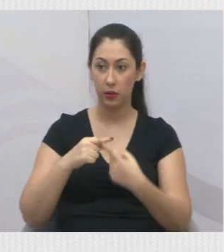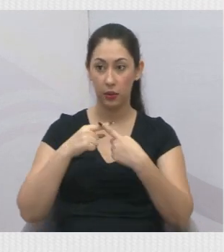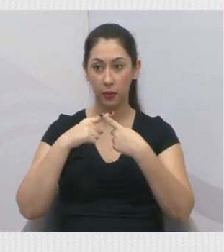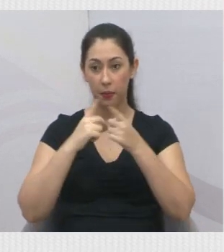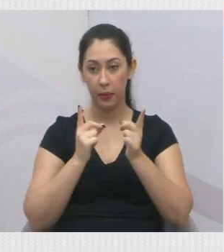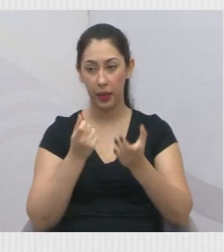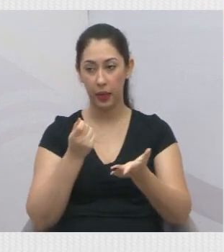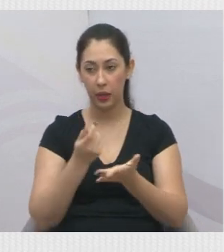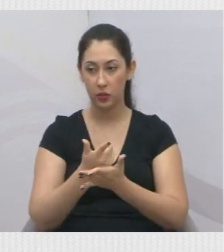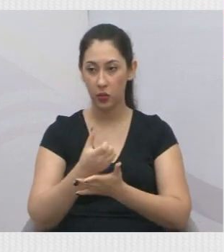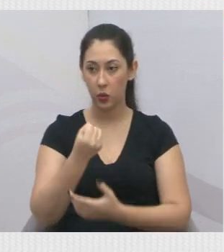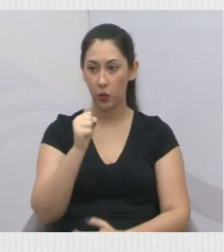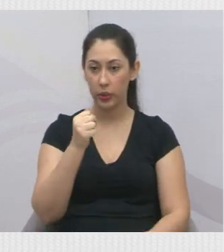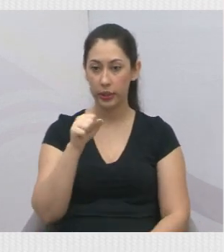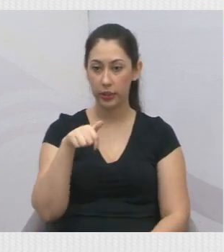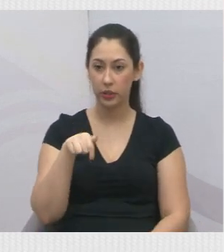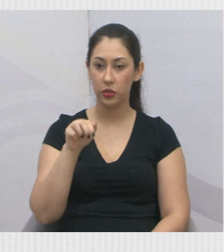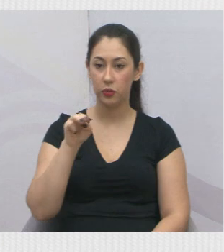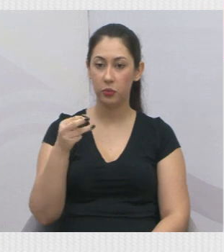272.425.000, gasto até o momento